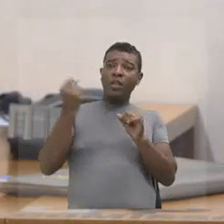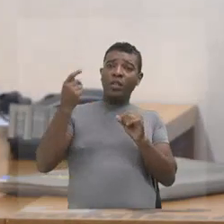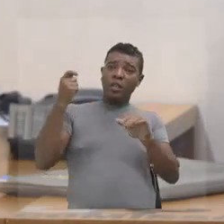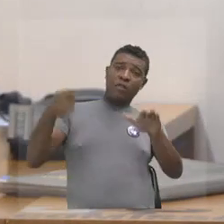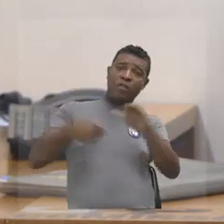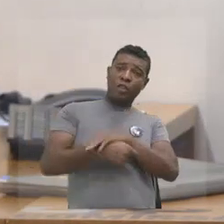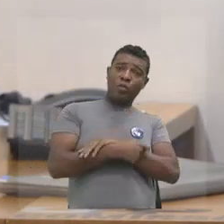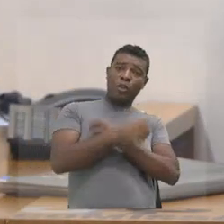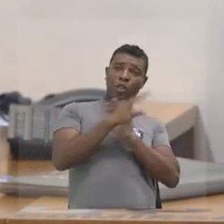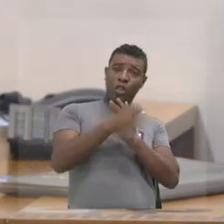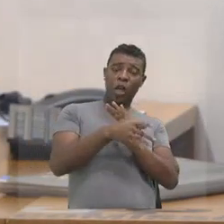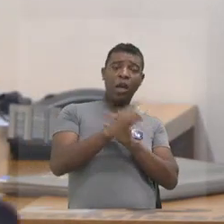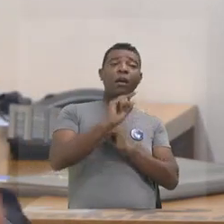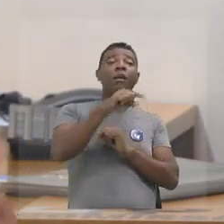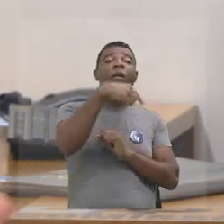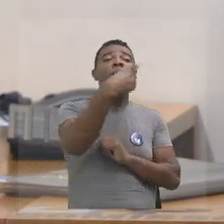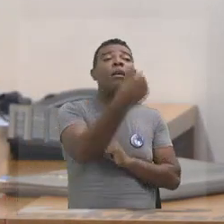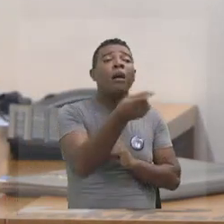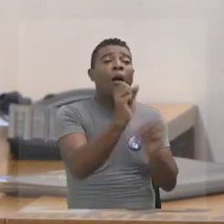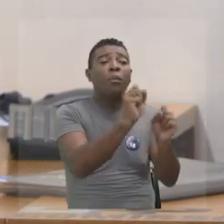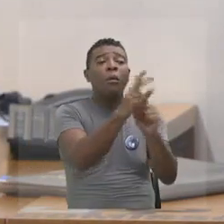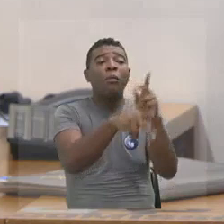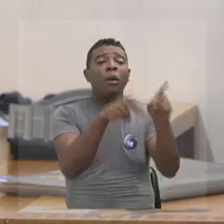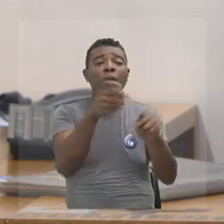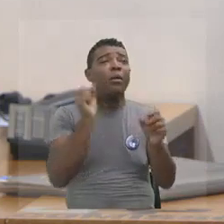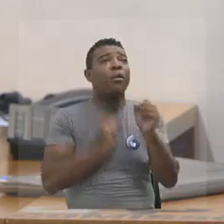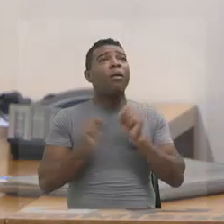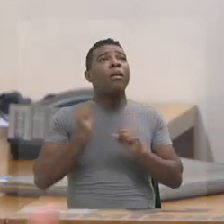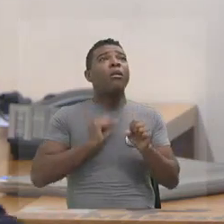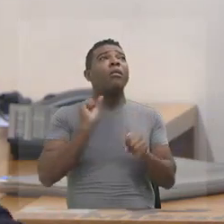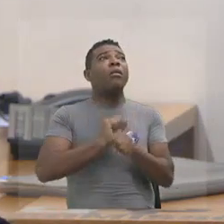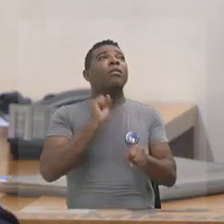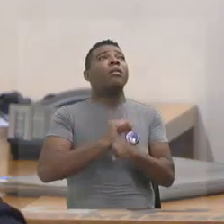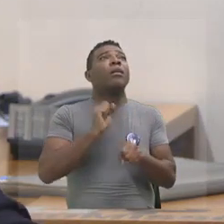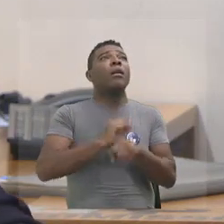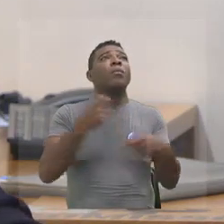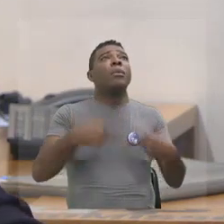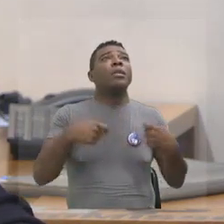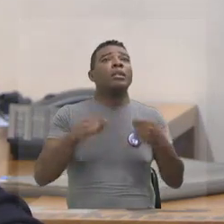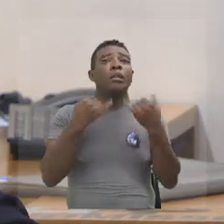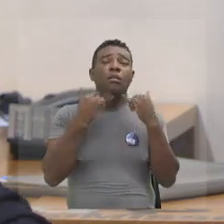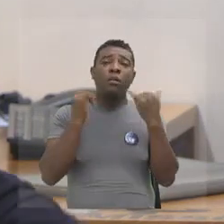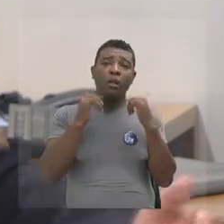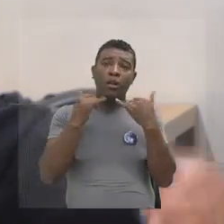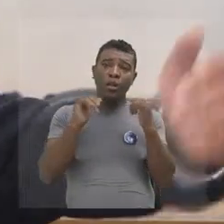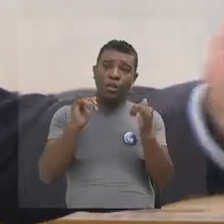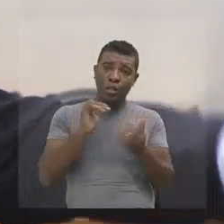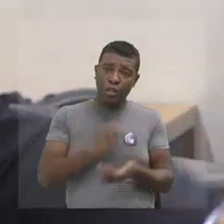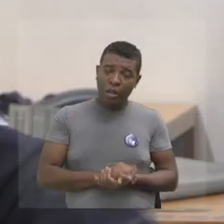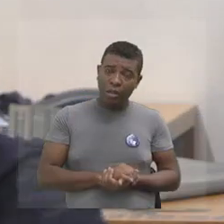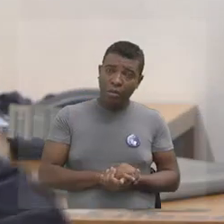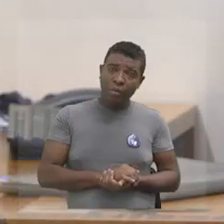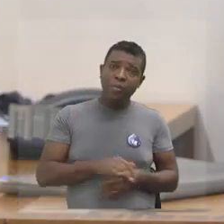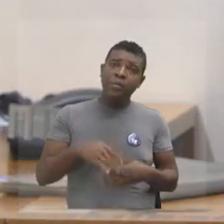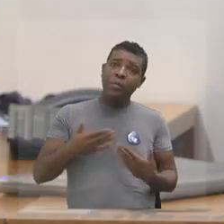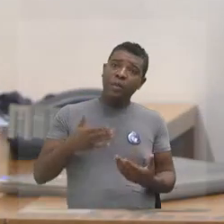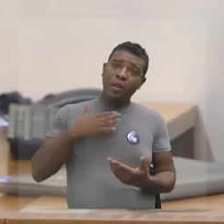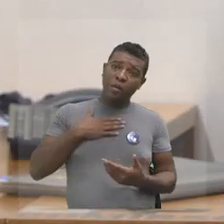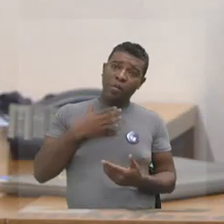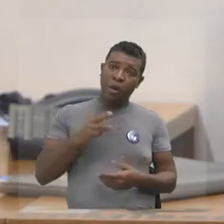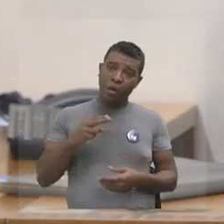a população ansiosa precisando de energia então gostaria em nosso nome em nome do título